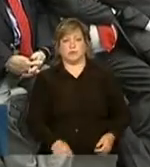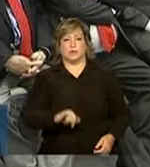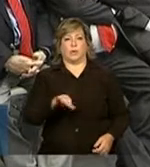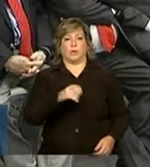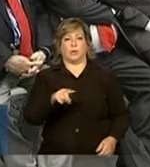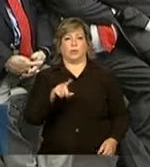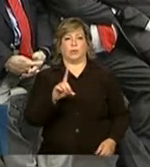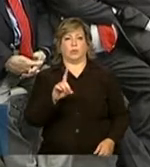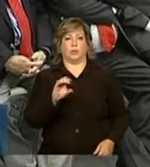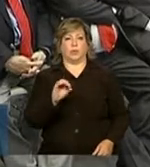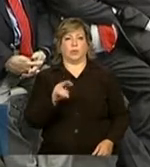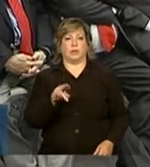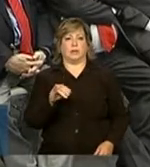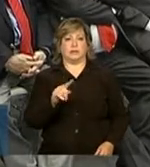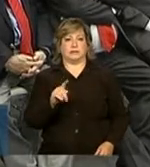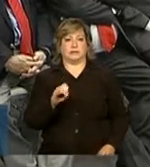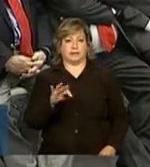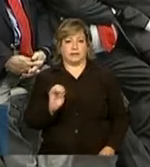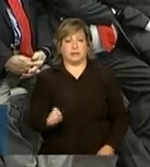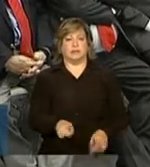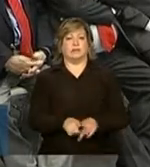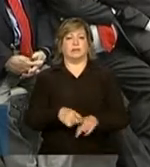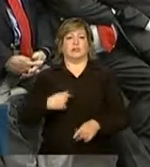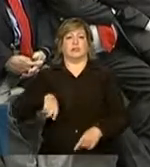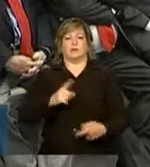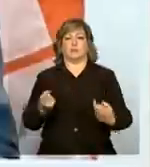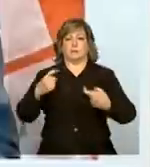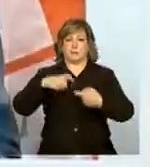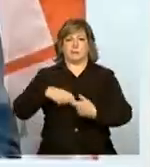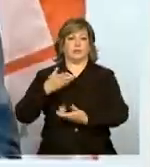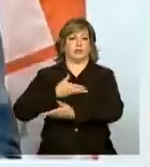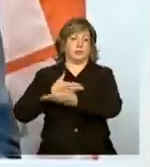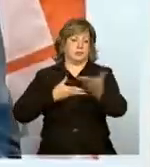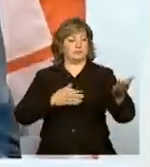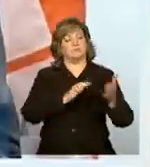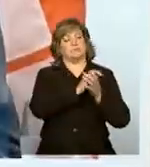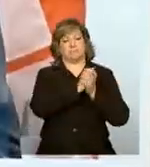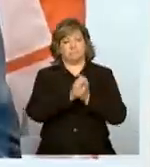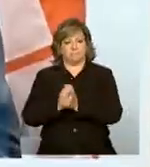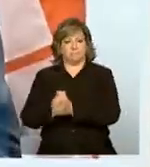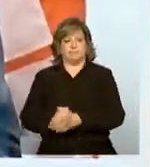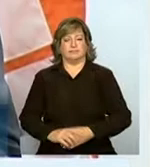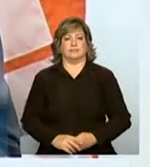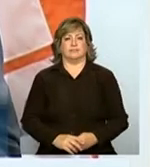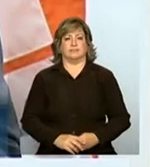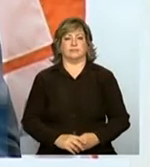do André Gesualdi, nossos parceiros e companheiros,